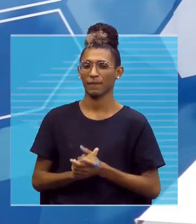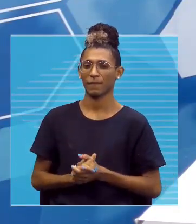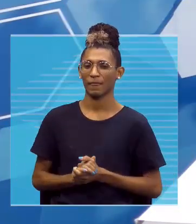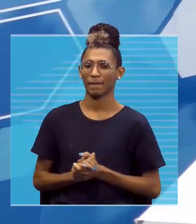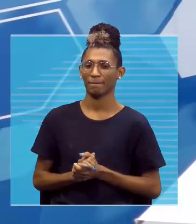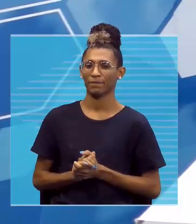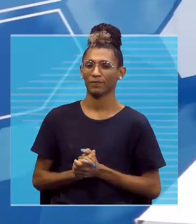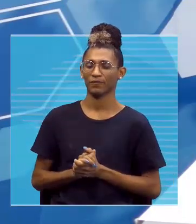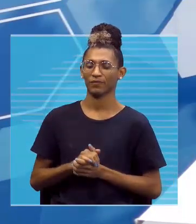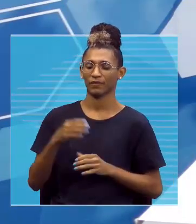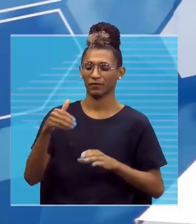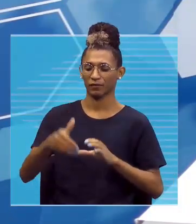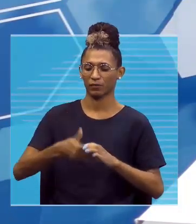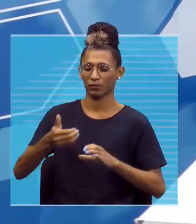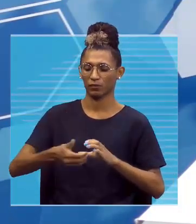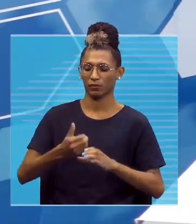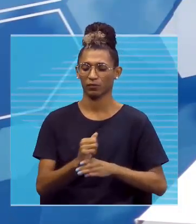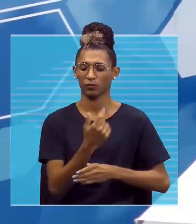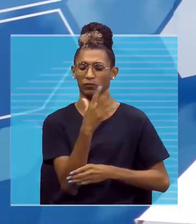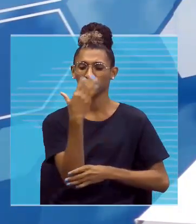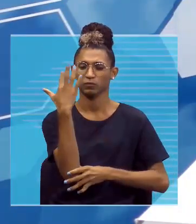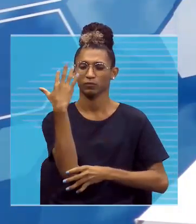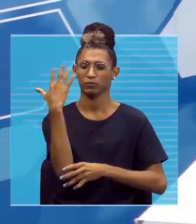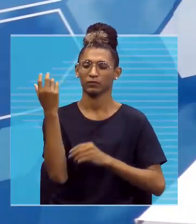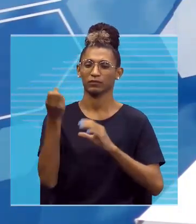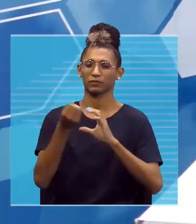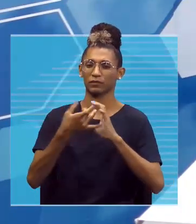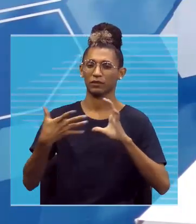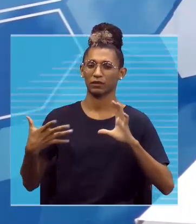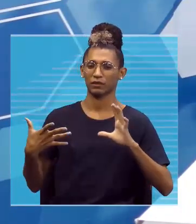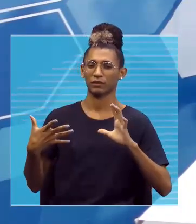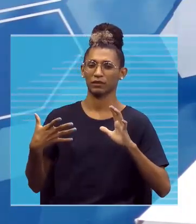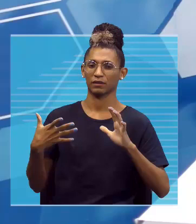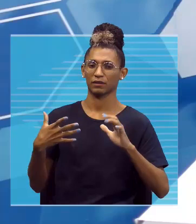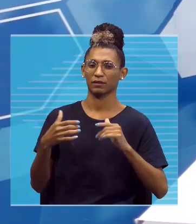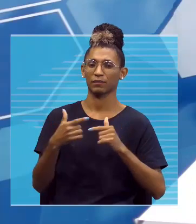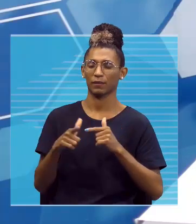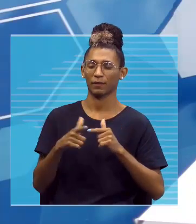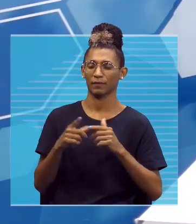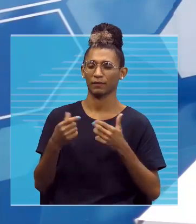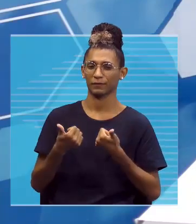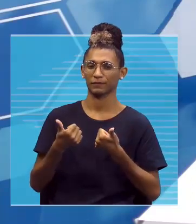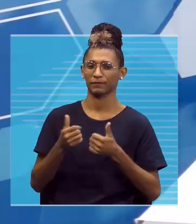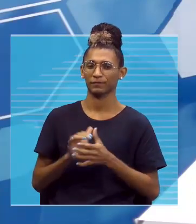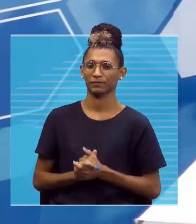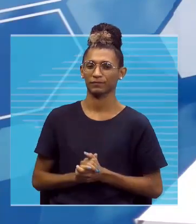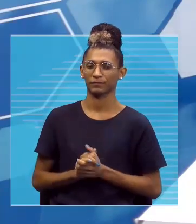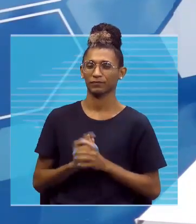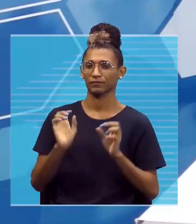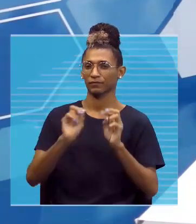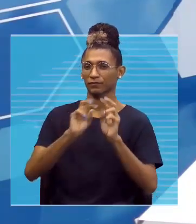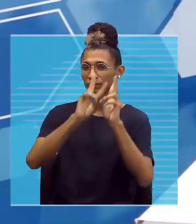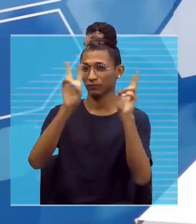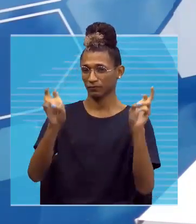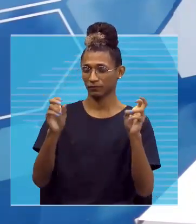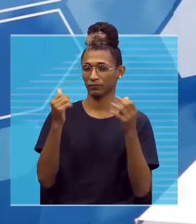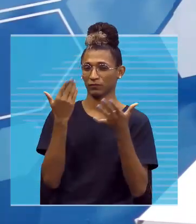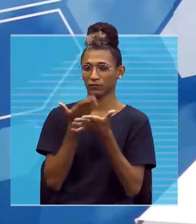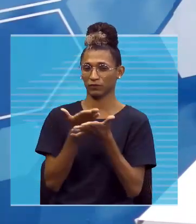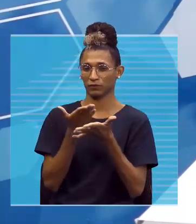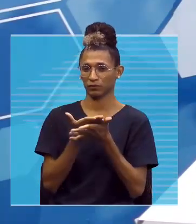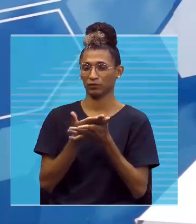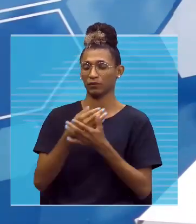a plantation características e consequências temas abordados